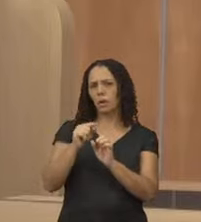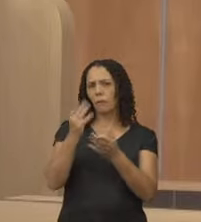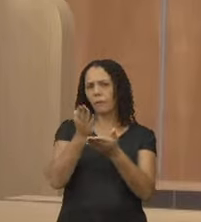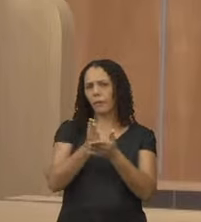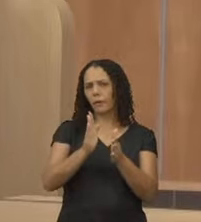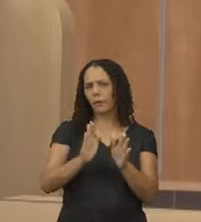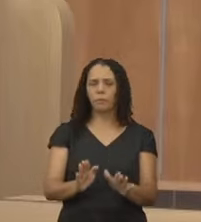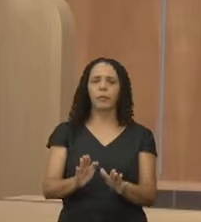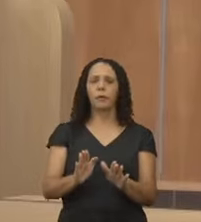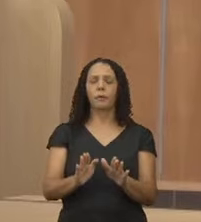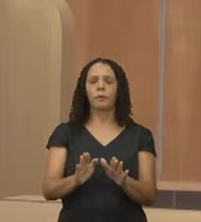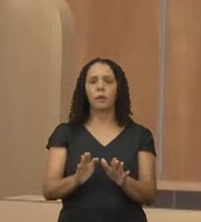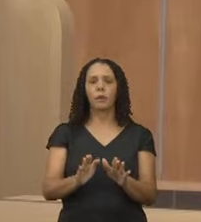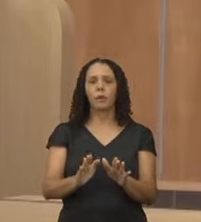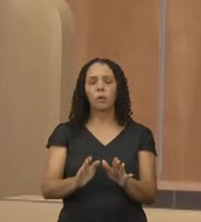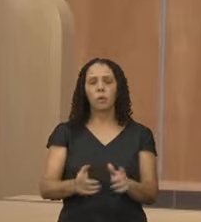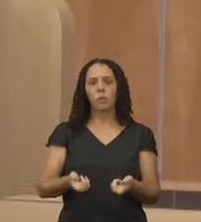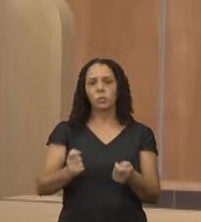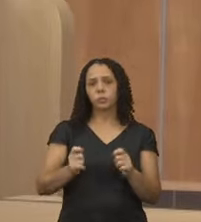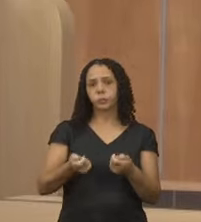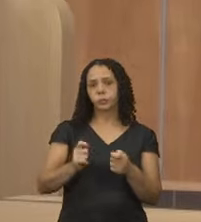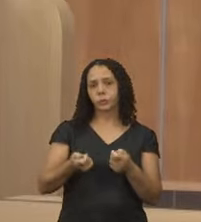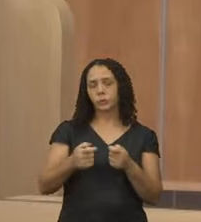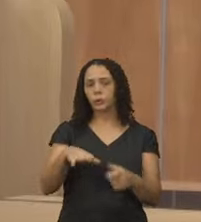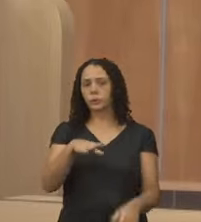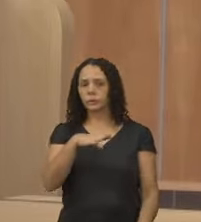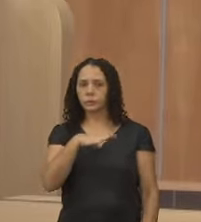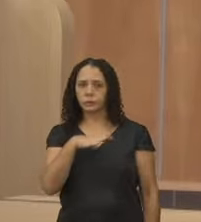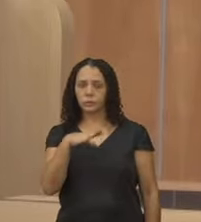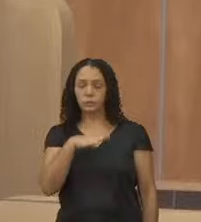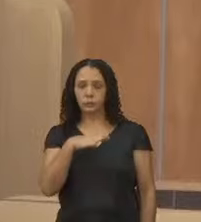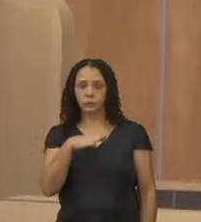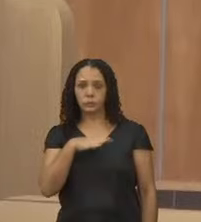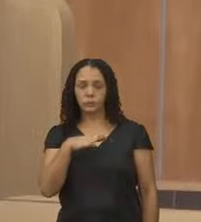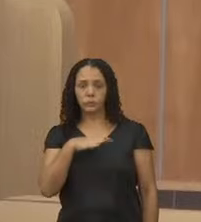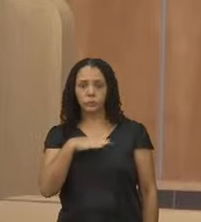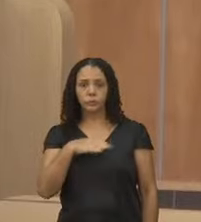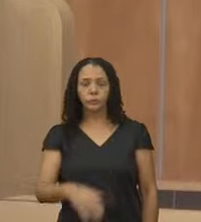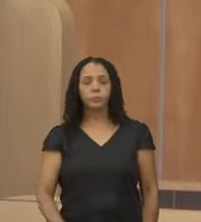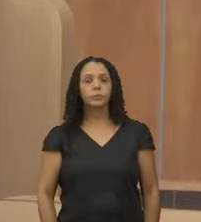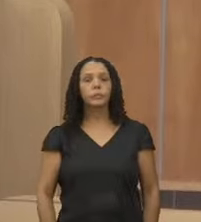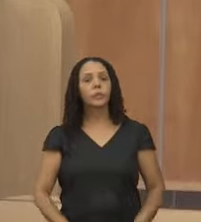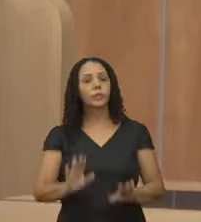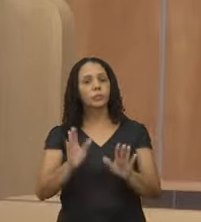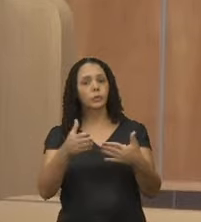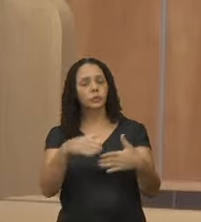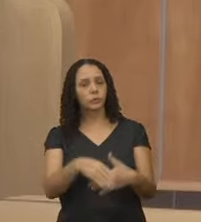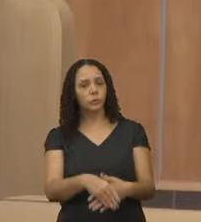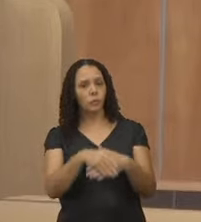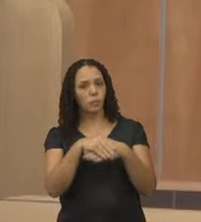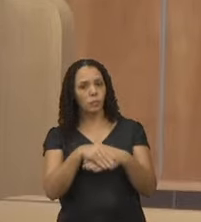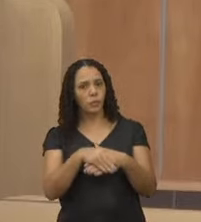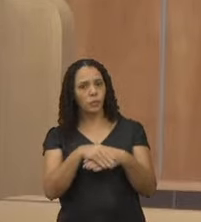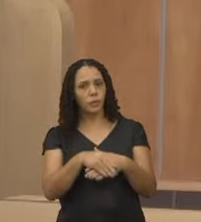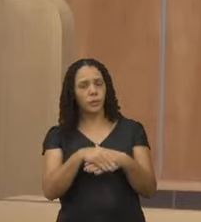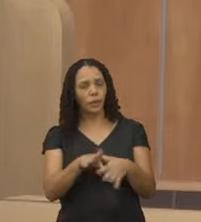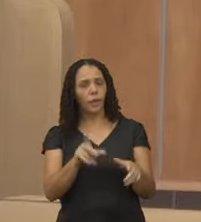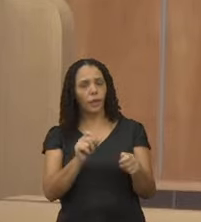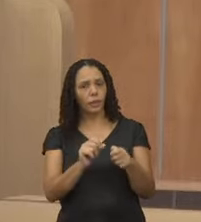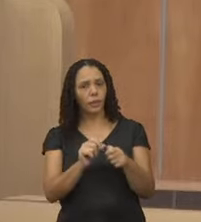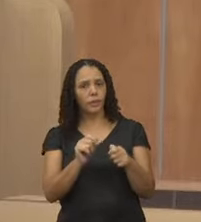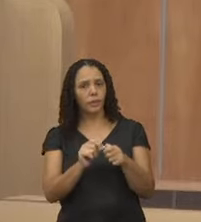os veículos de tração animal no município. Como eu disse e cumprimentei aqui, e fiz